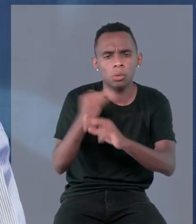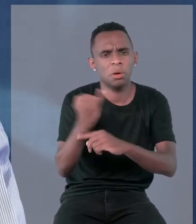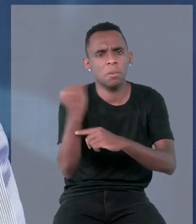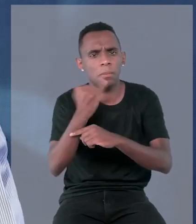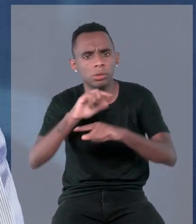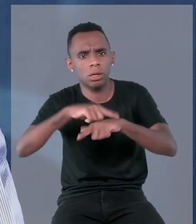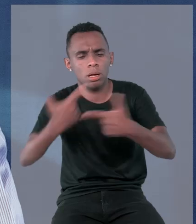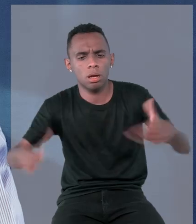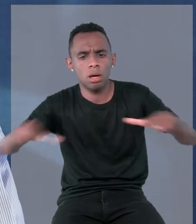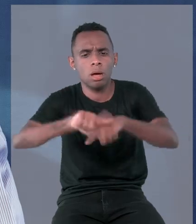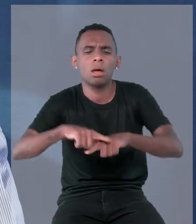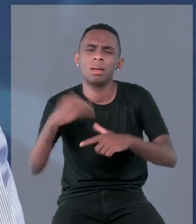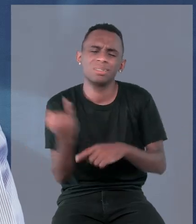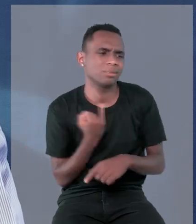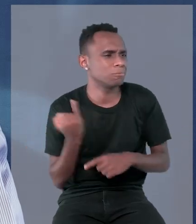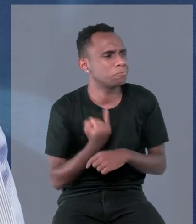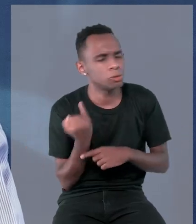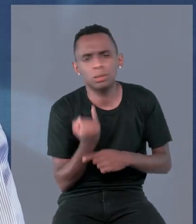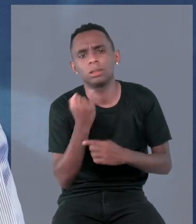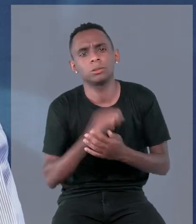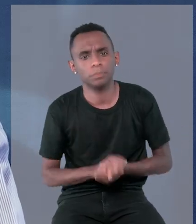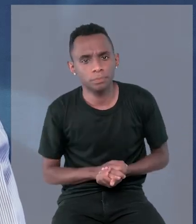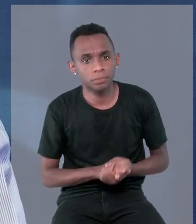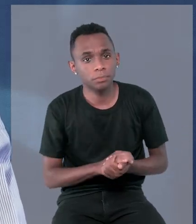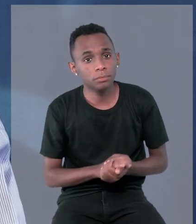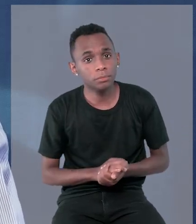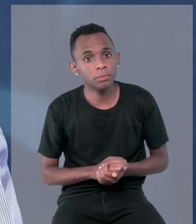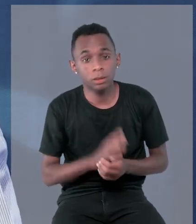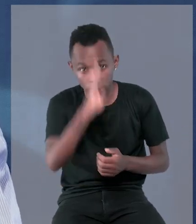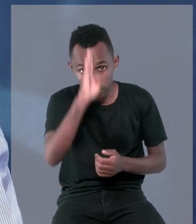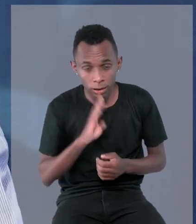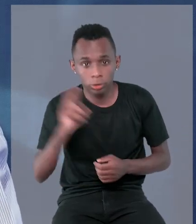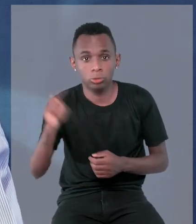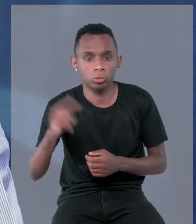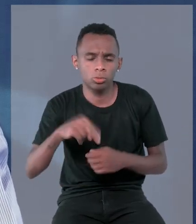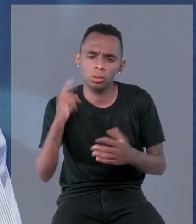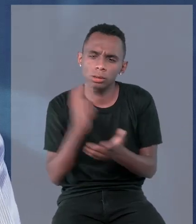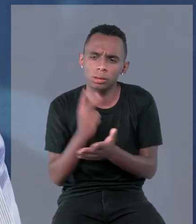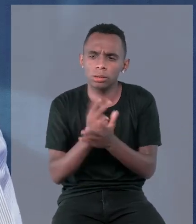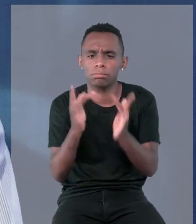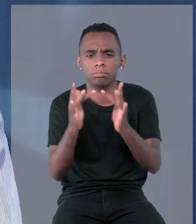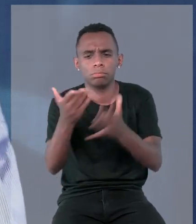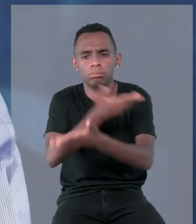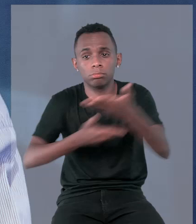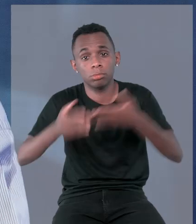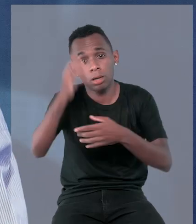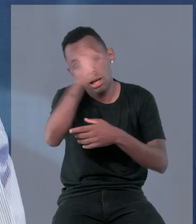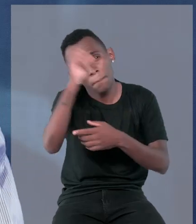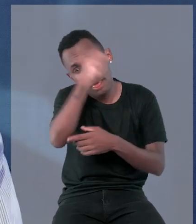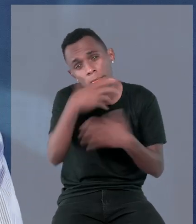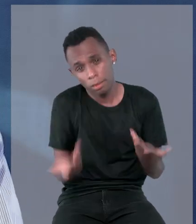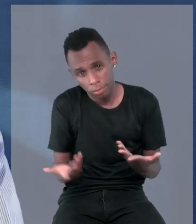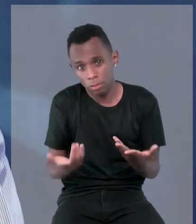a metalinguagem, a intertextualidade, né? Nunca é gratuita, mas sempre dialogando com o texto e aprendendo, né?